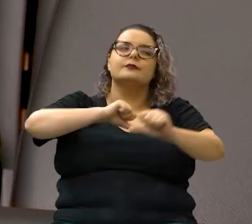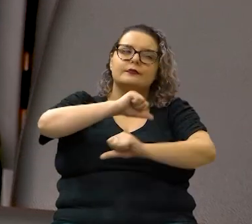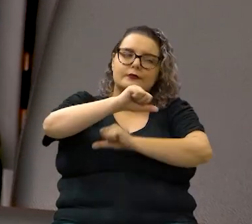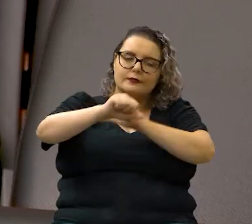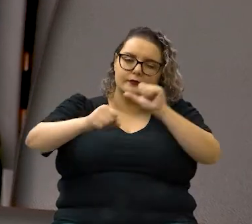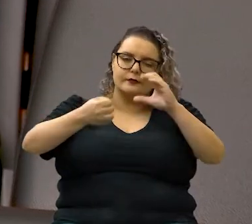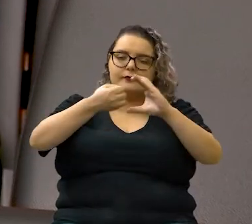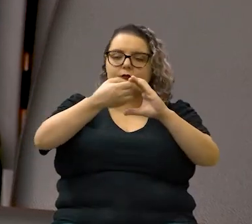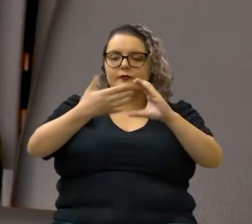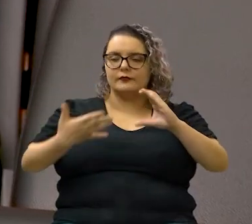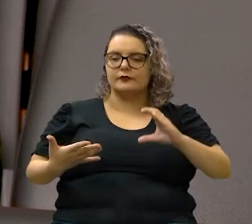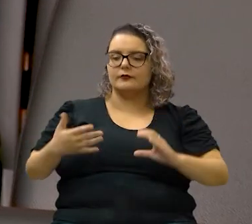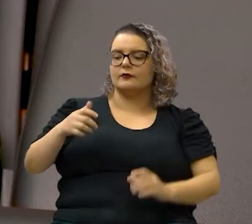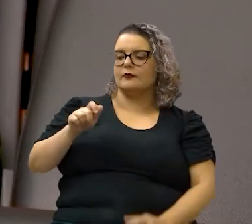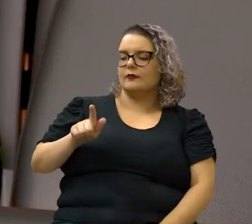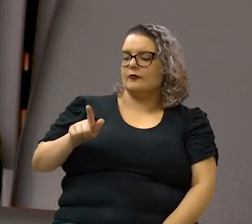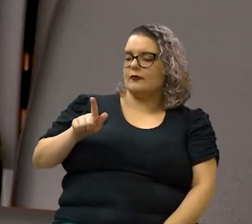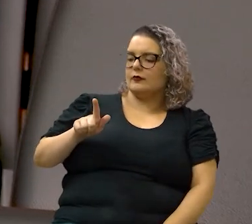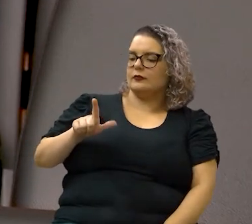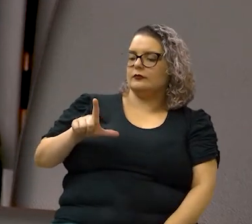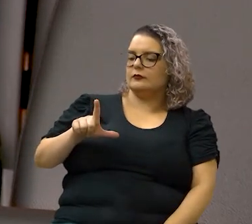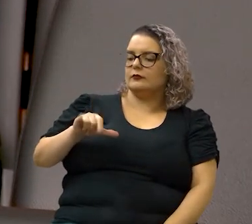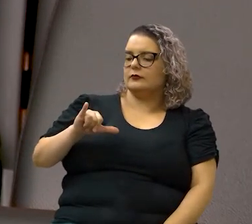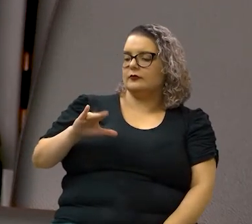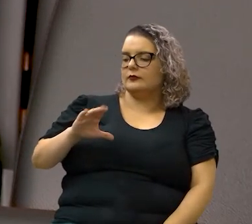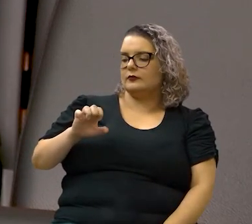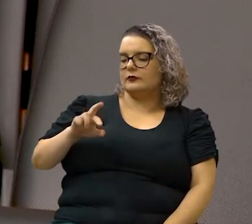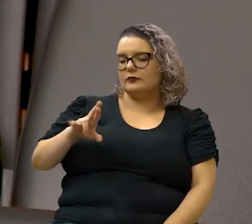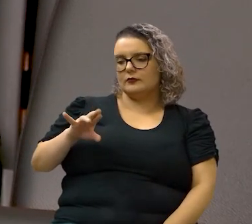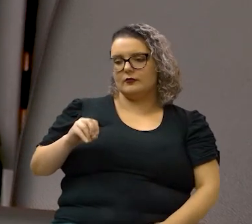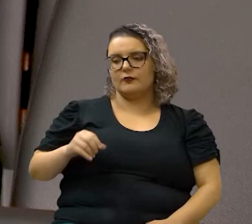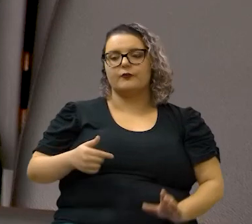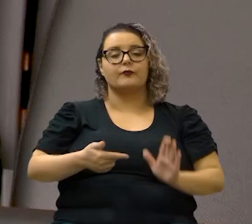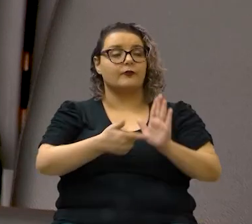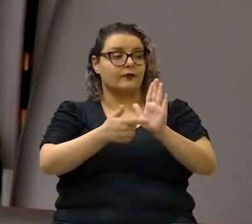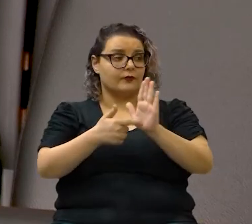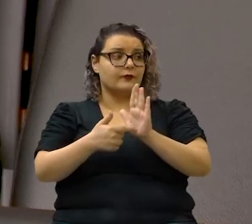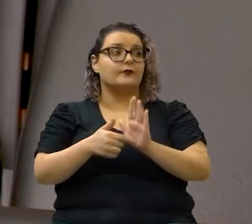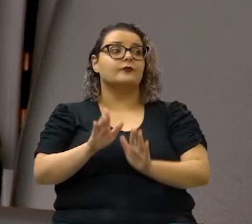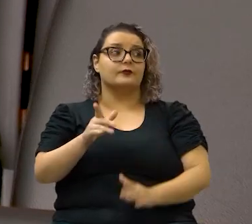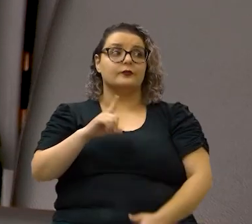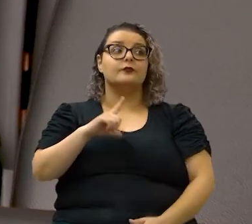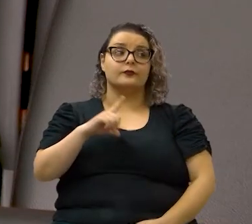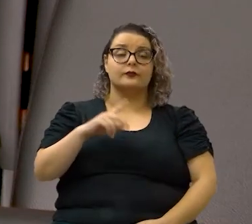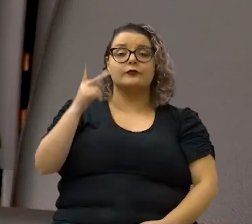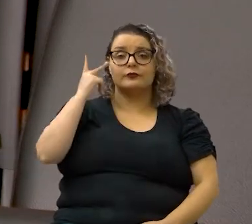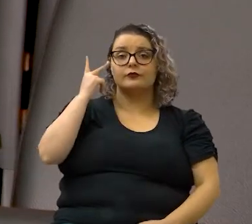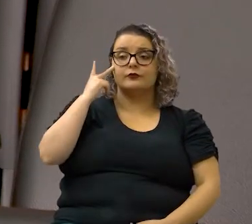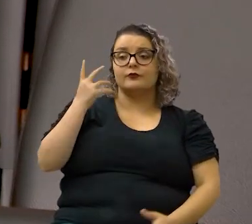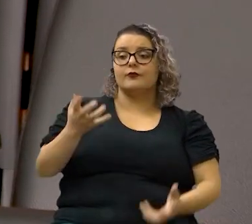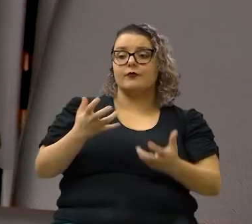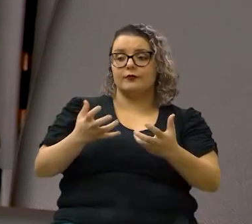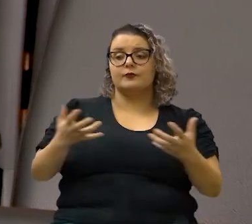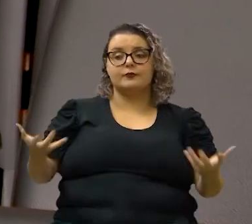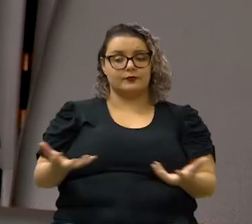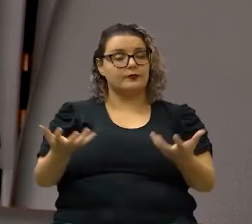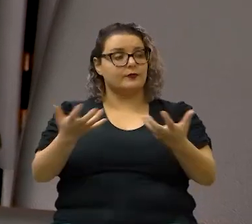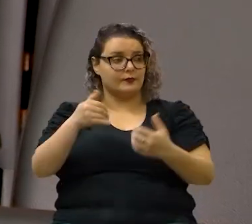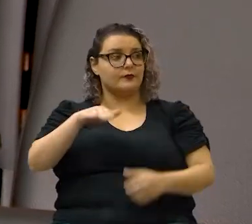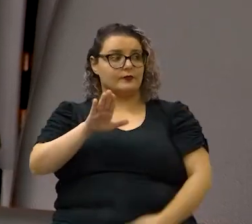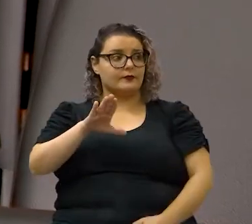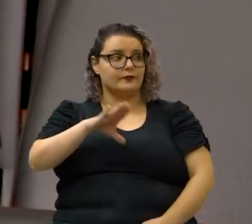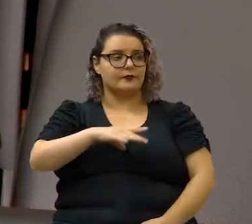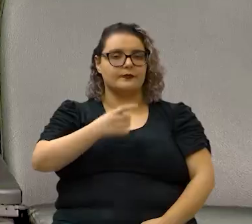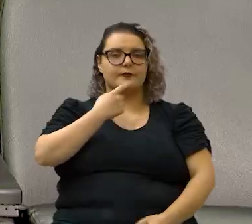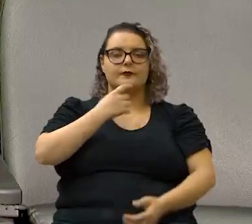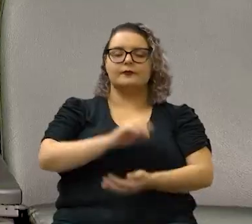ali daquela parte da Glicério. Então são manifestações que já tem muito em São Paulo e que a gente quer estimular cada vez mais